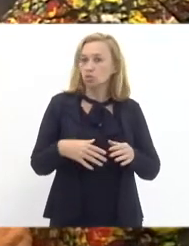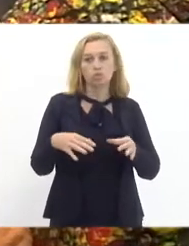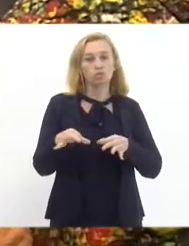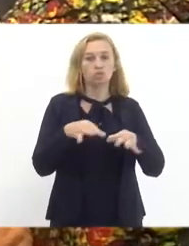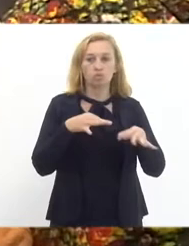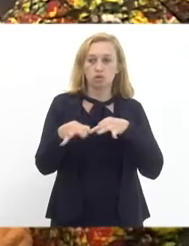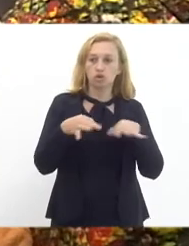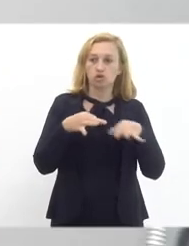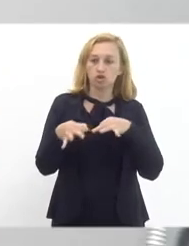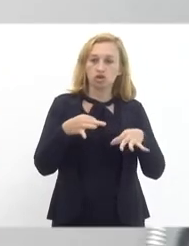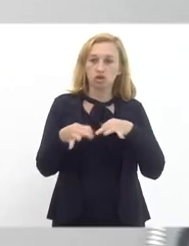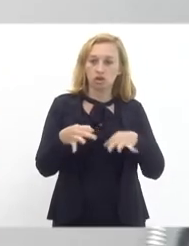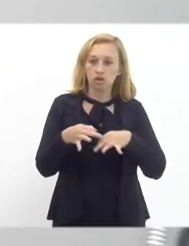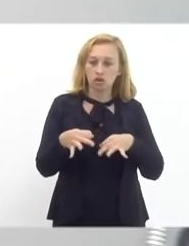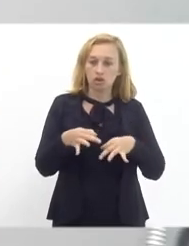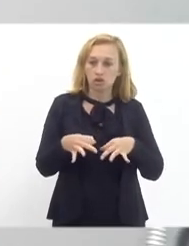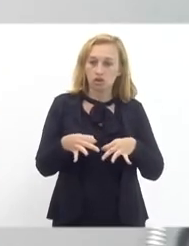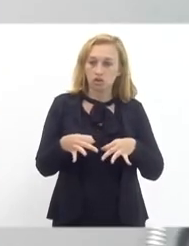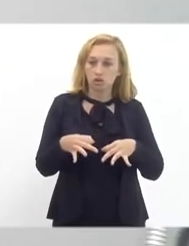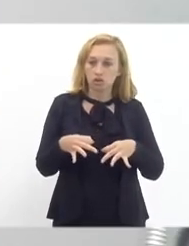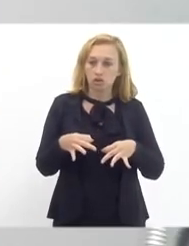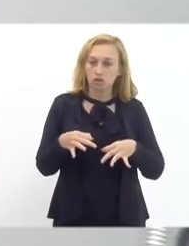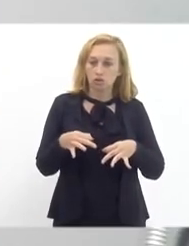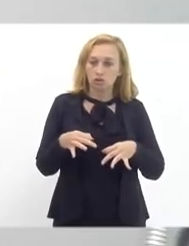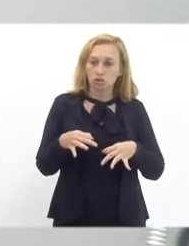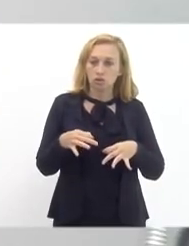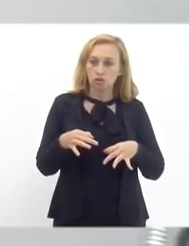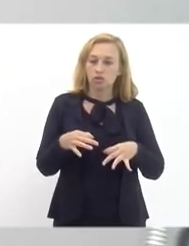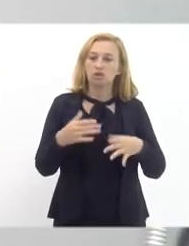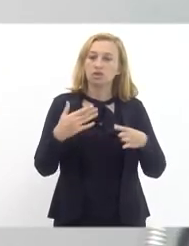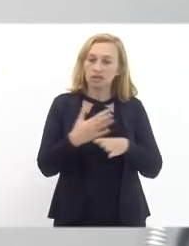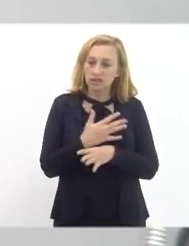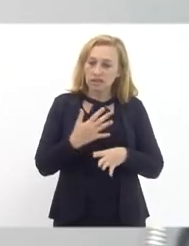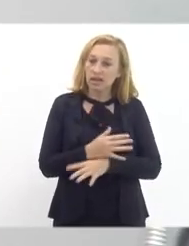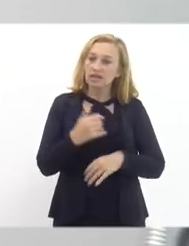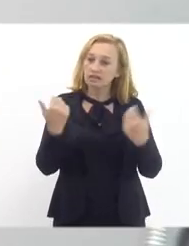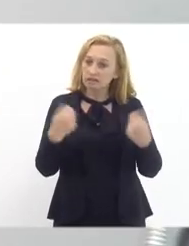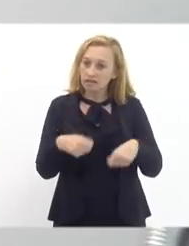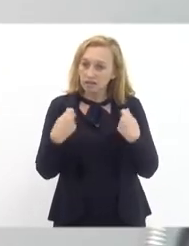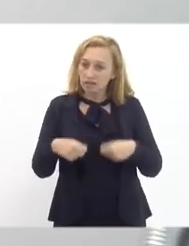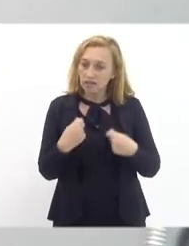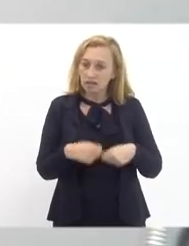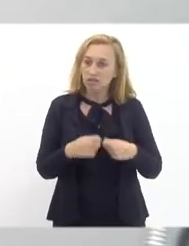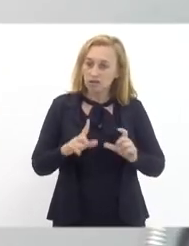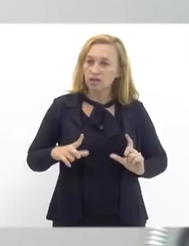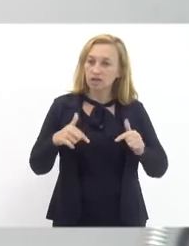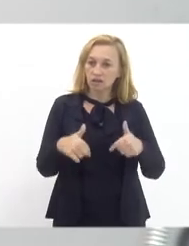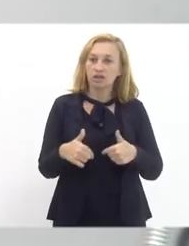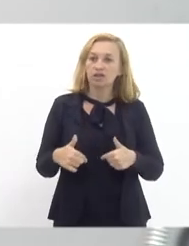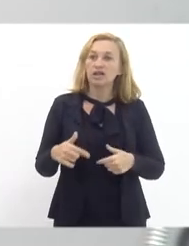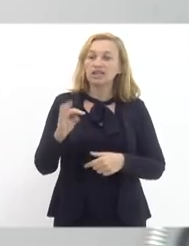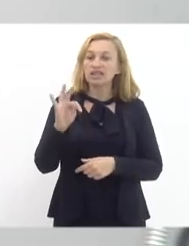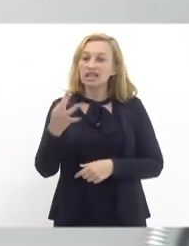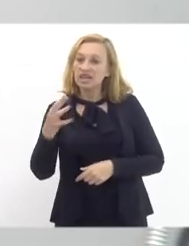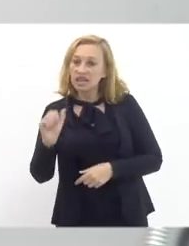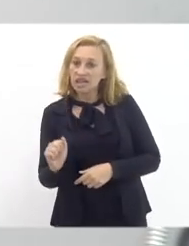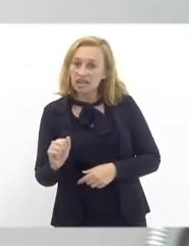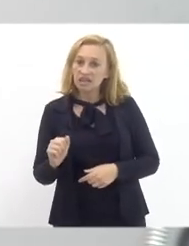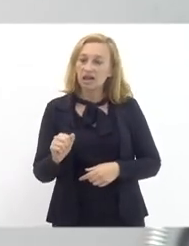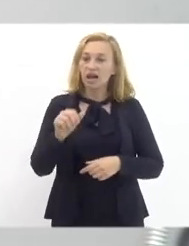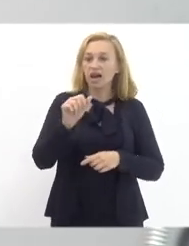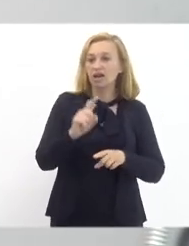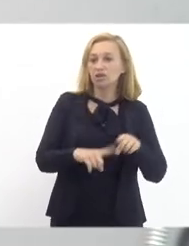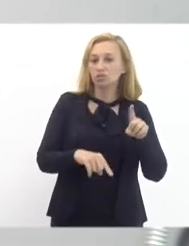todo o projeto urbanístico, toda a infraestrutura necessária para que se coloque em operação. As trilhas, os